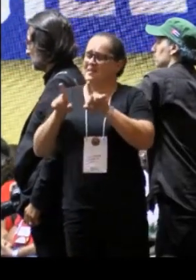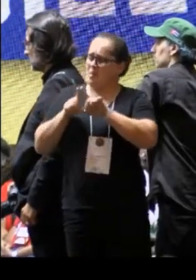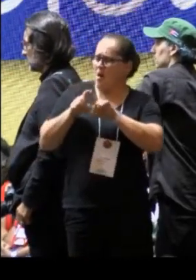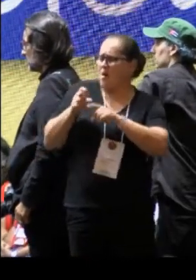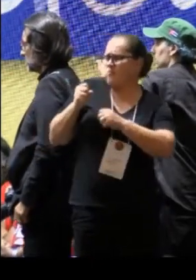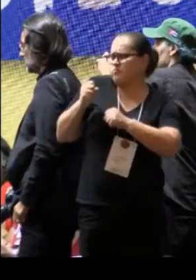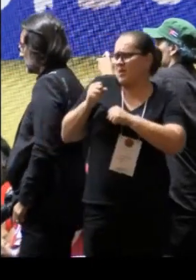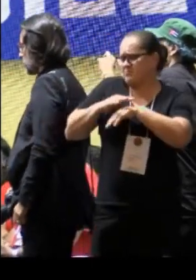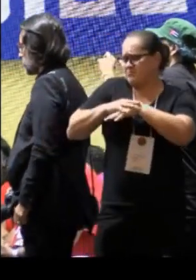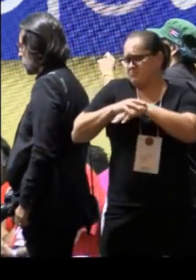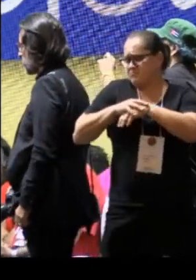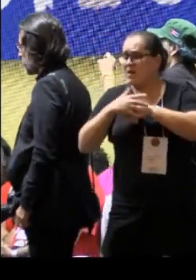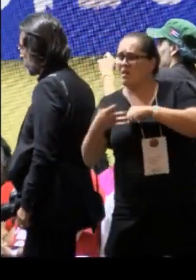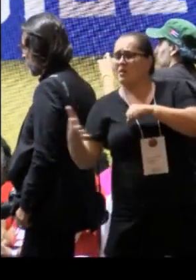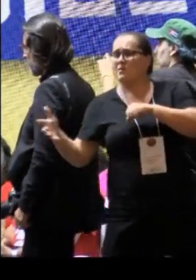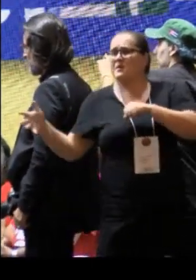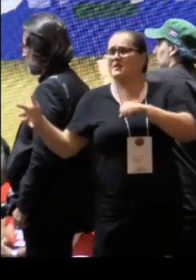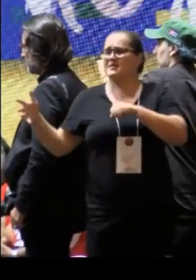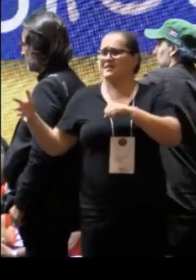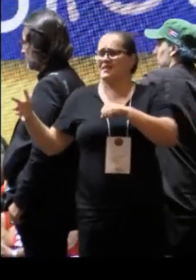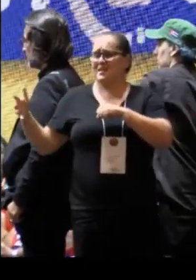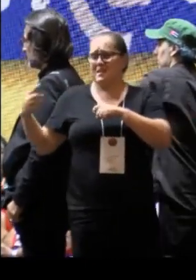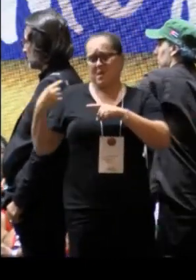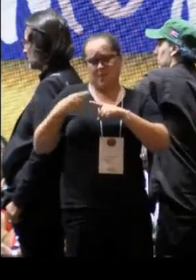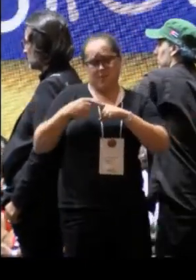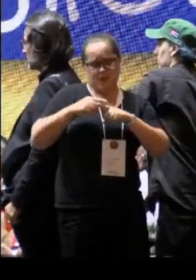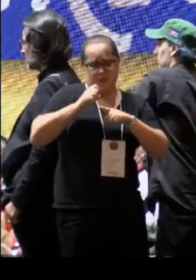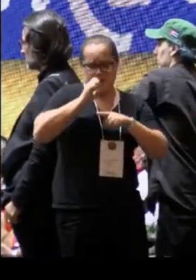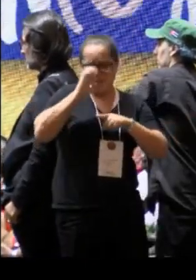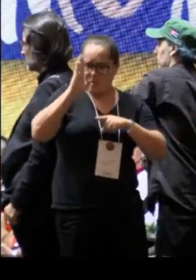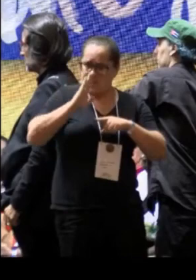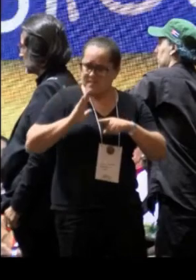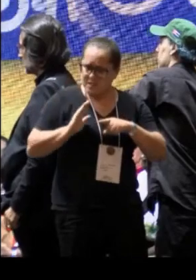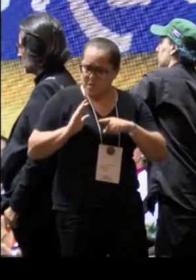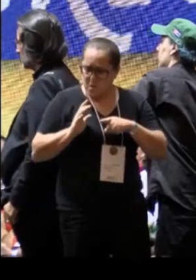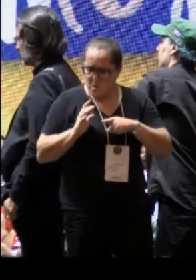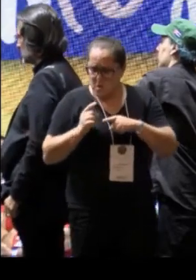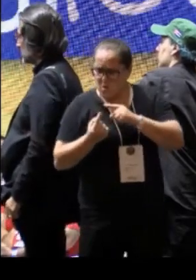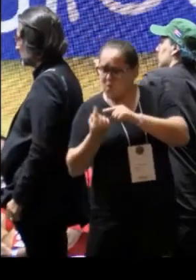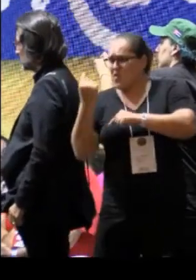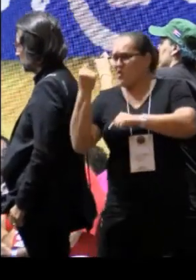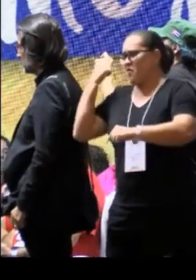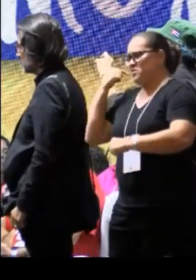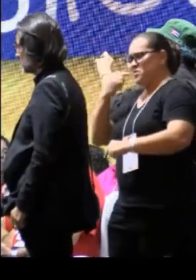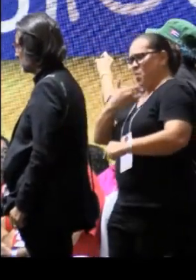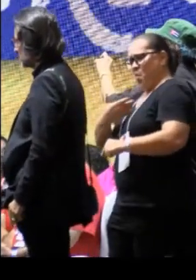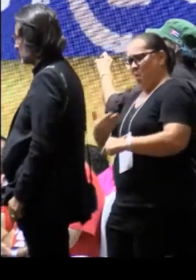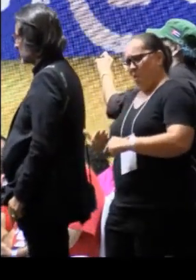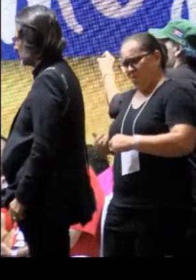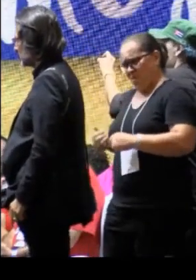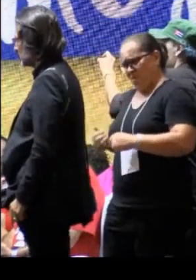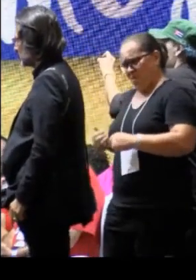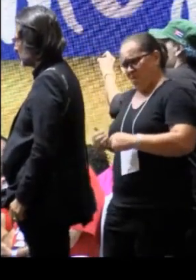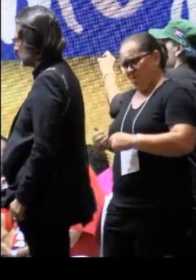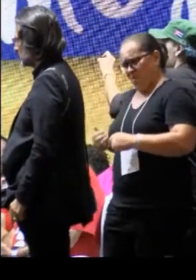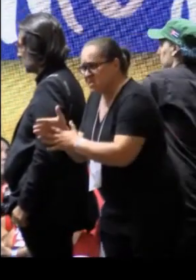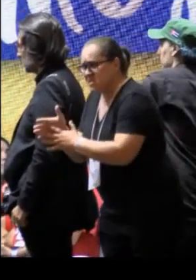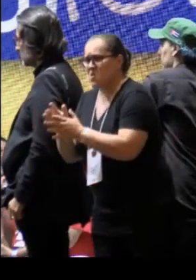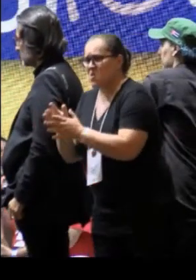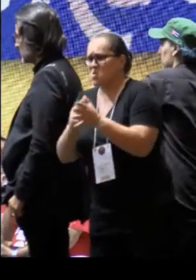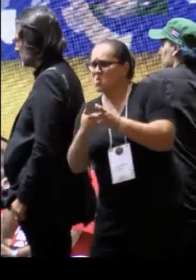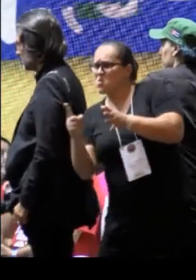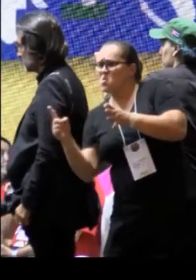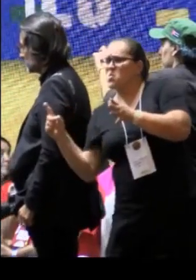a democracia, para jamais permitir que o Brasil voltasse a ter um governo de destruição e de exclusão social,